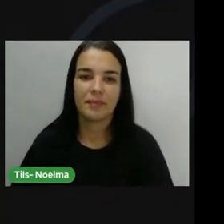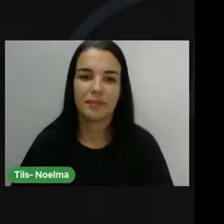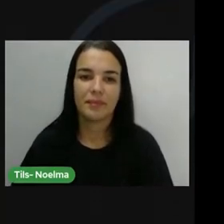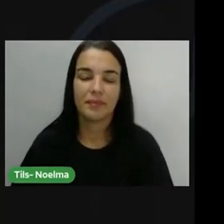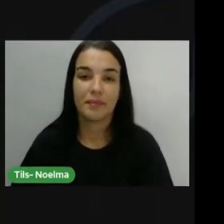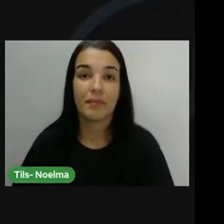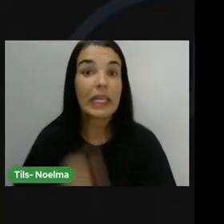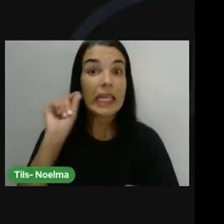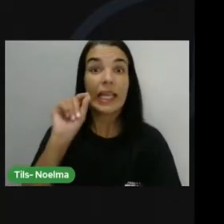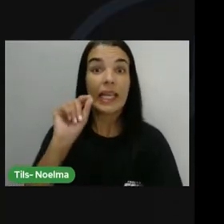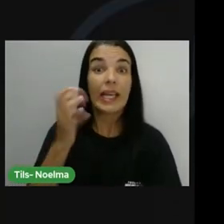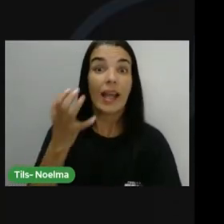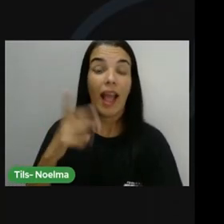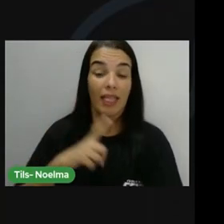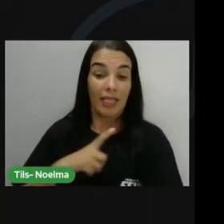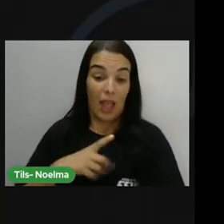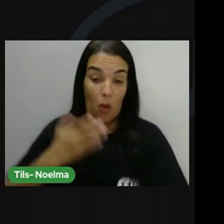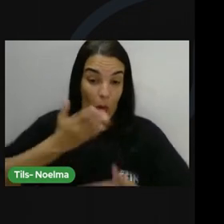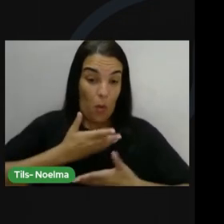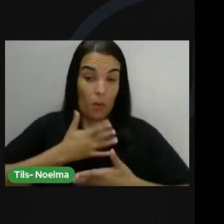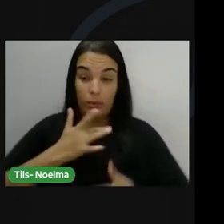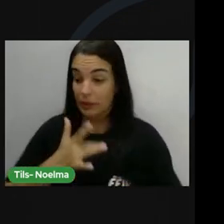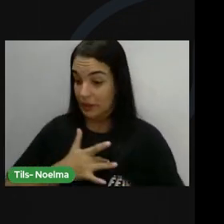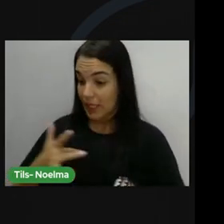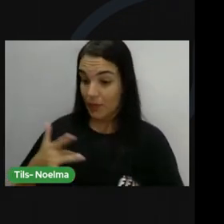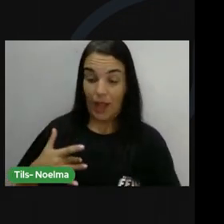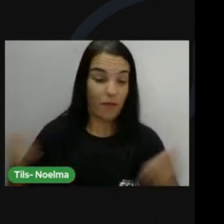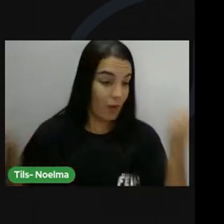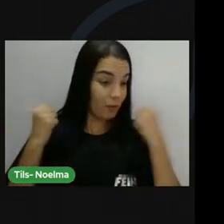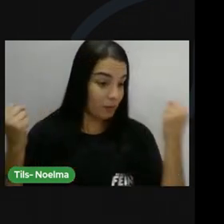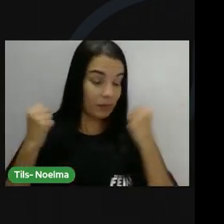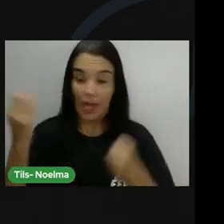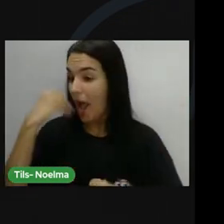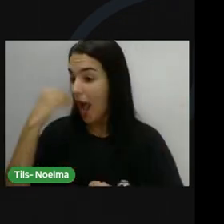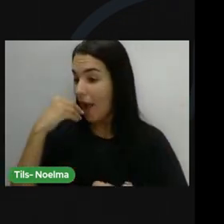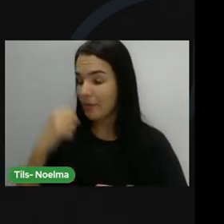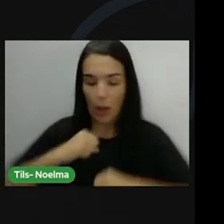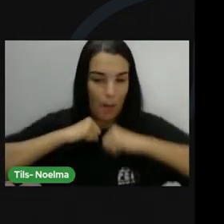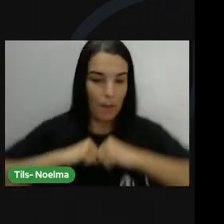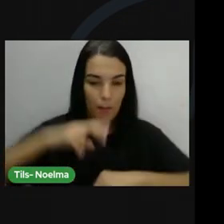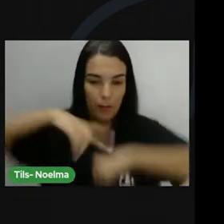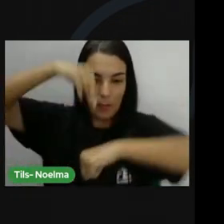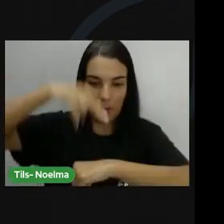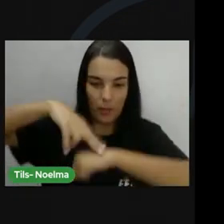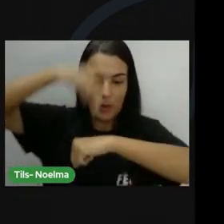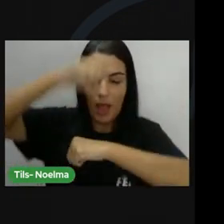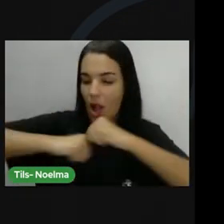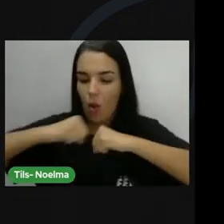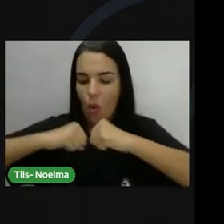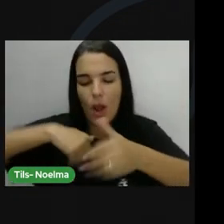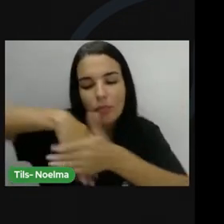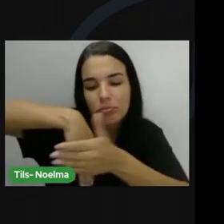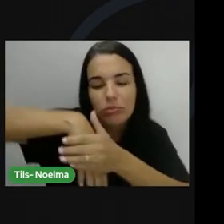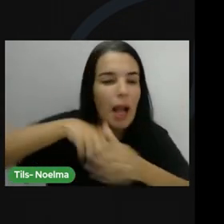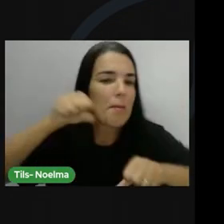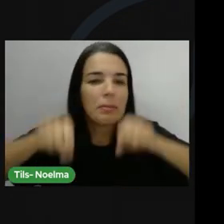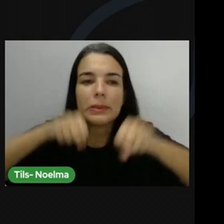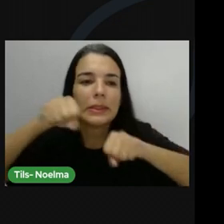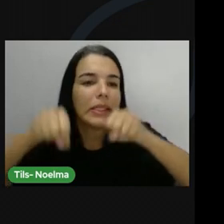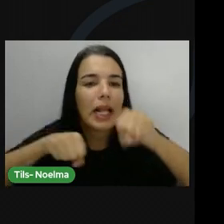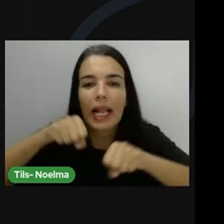Quem quer ter um corpo saudável, ágil, flexível para pular, correr, jogar bola e andar de bicicleta?